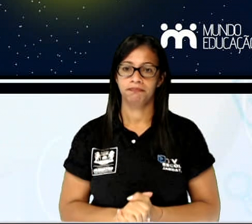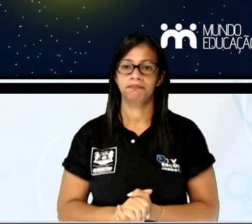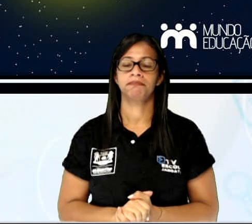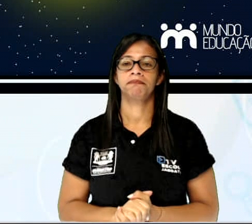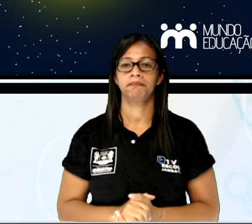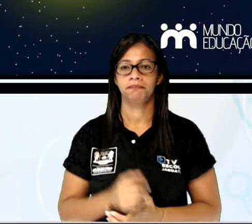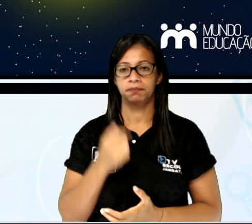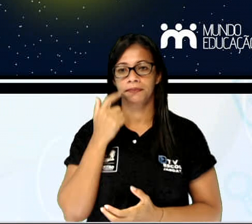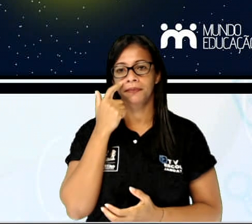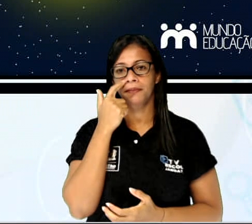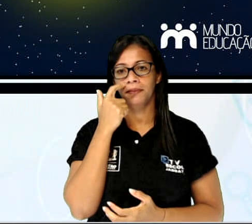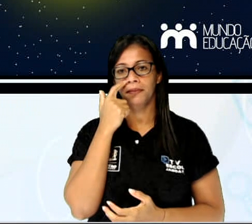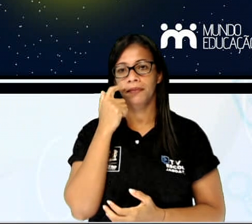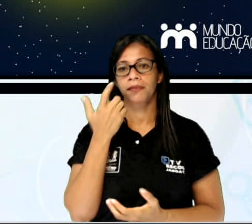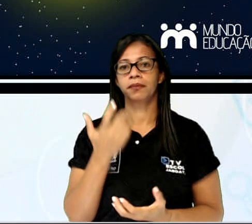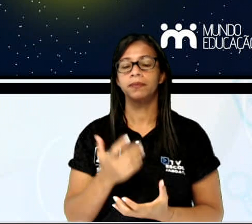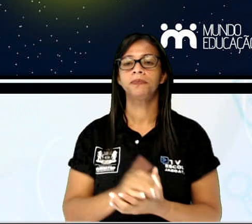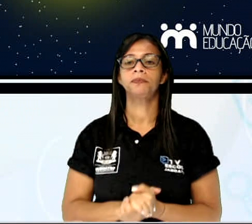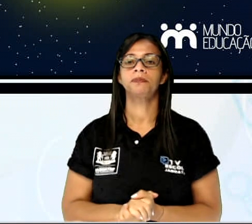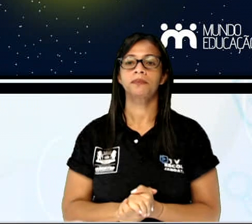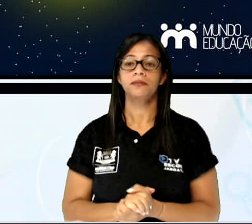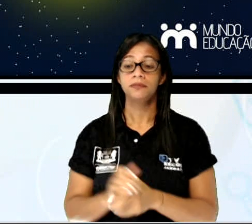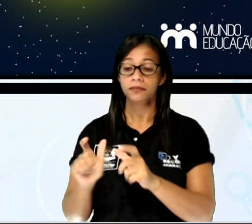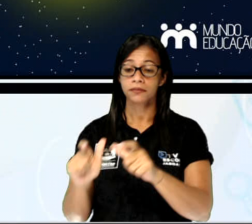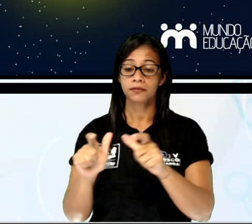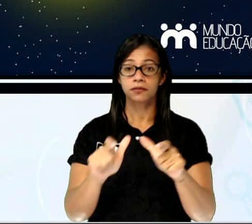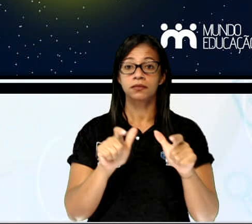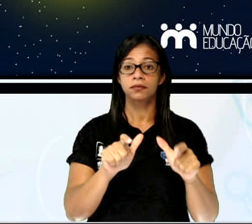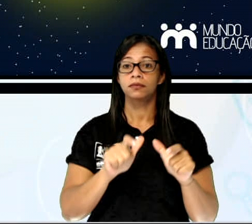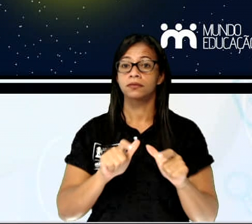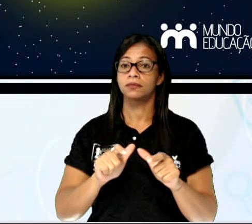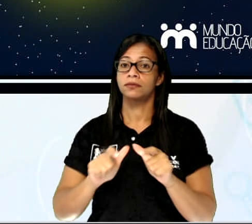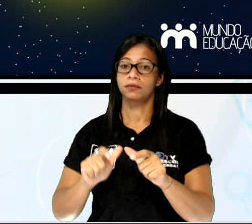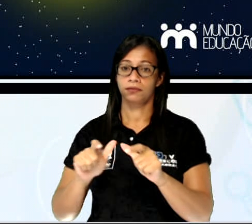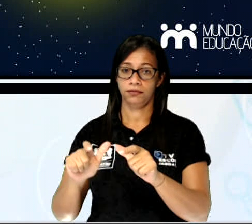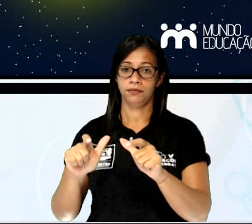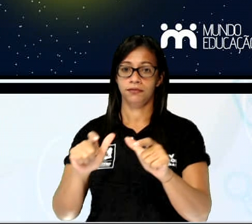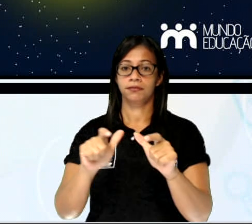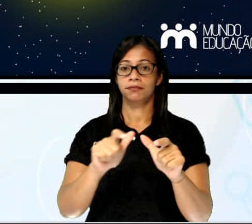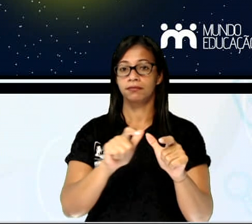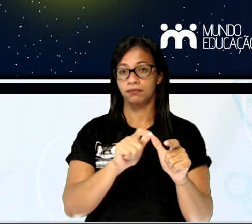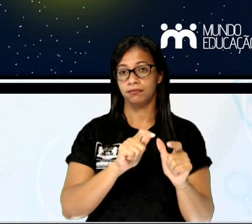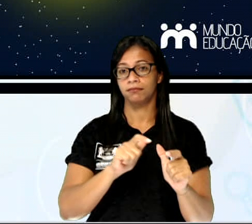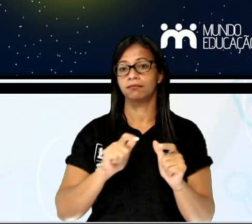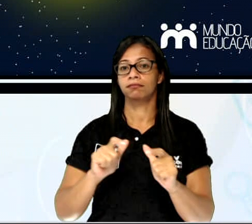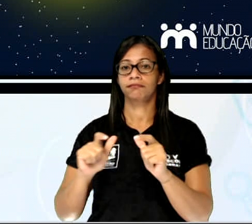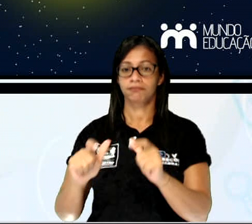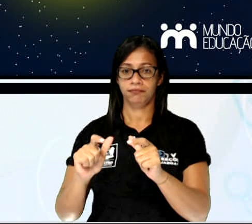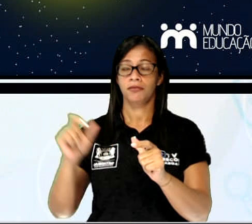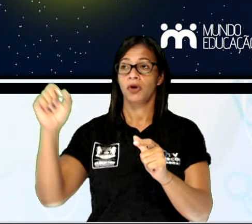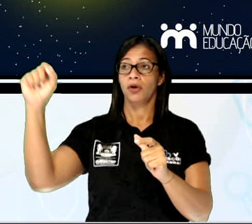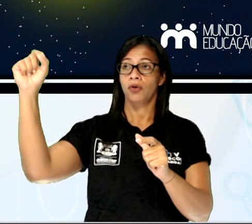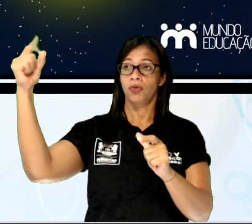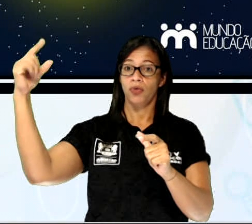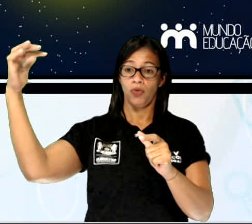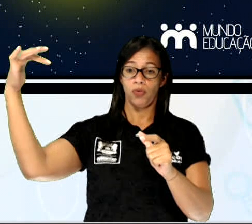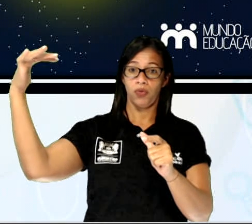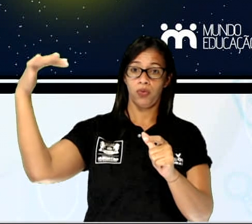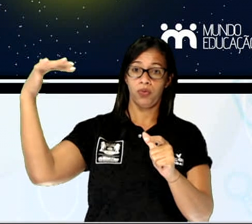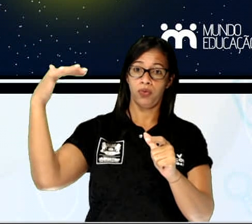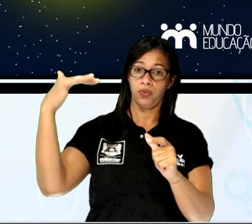si mesmo e as suas posições vão passando pelo Sol. E num lugar vai ser dia,